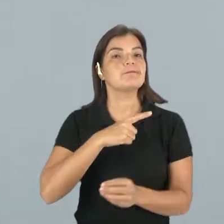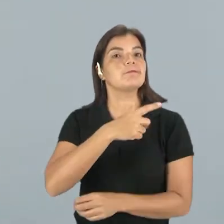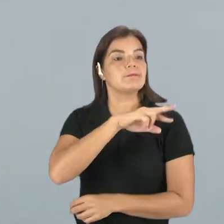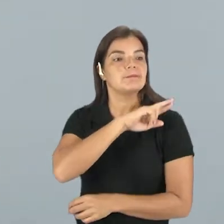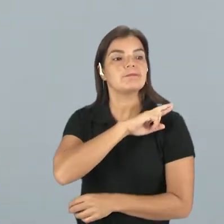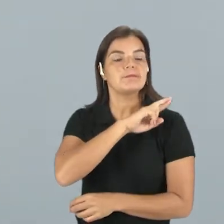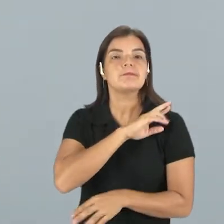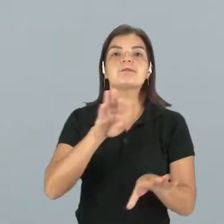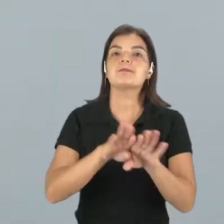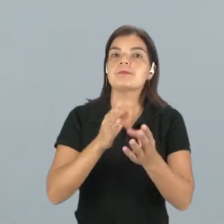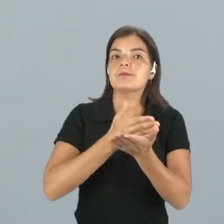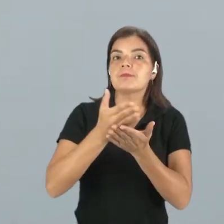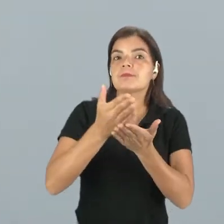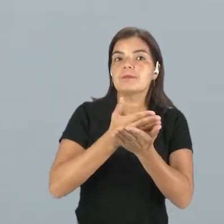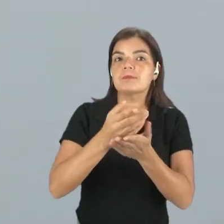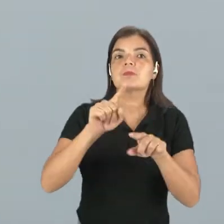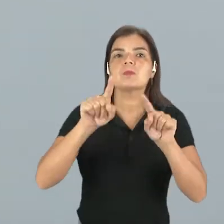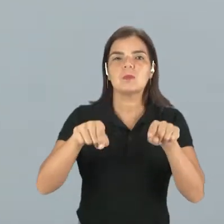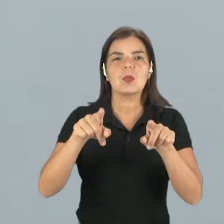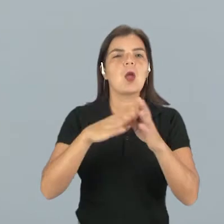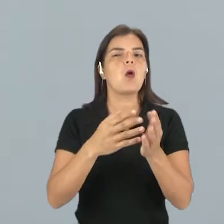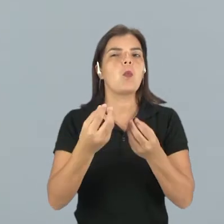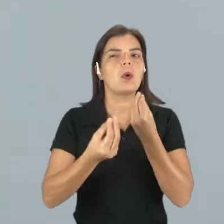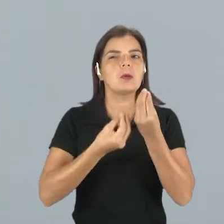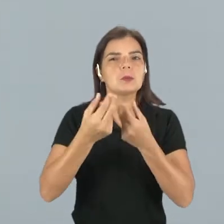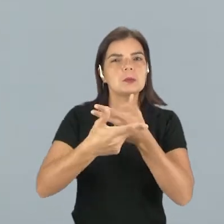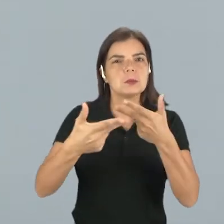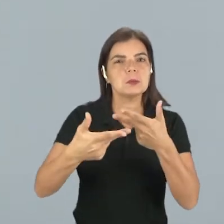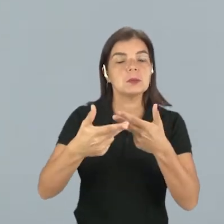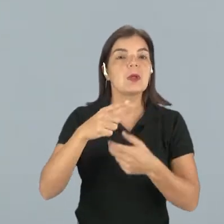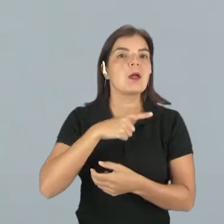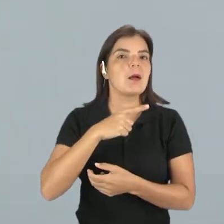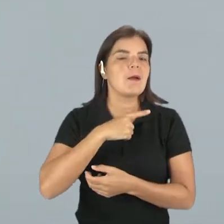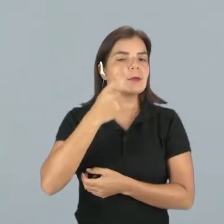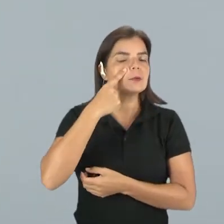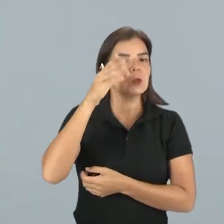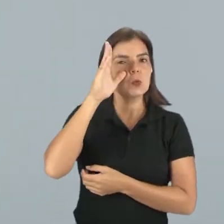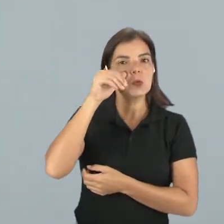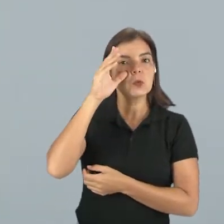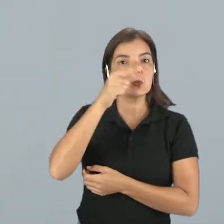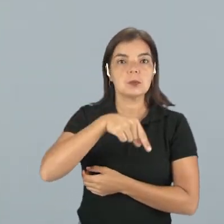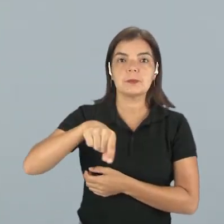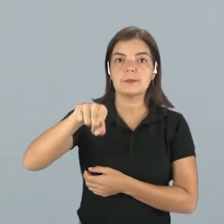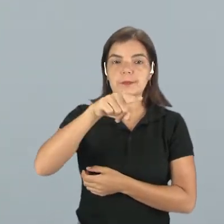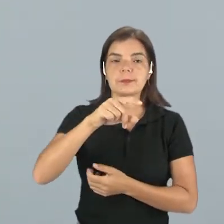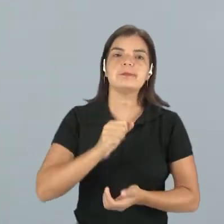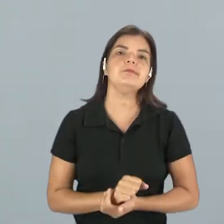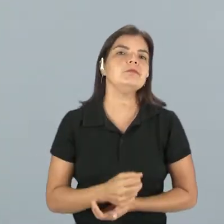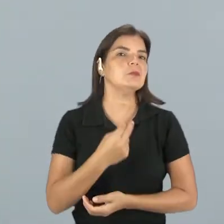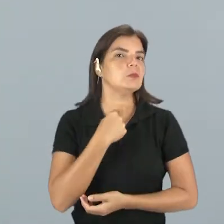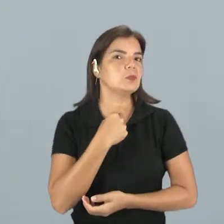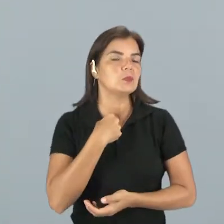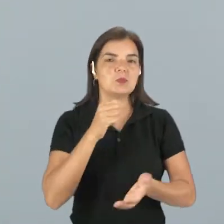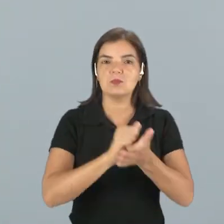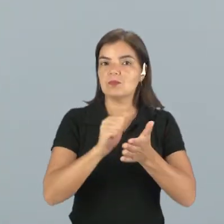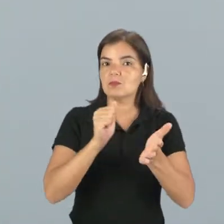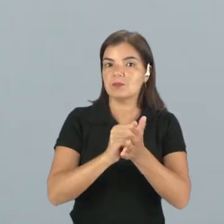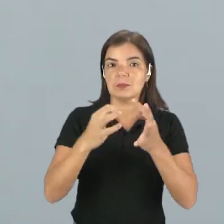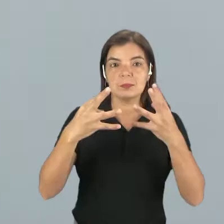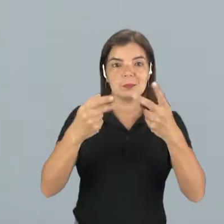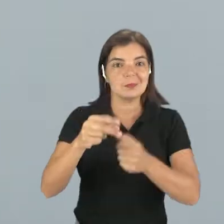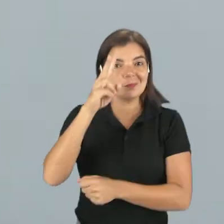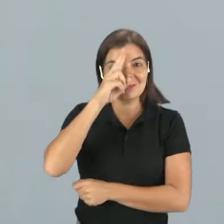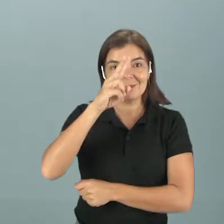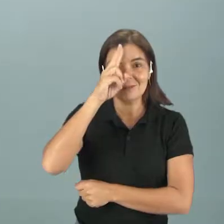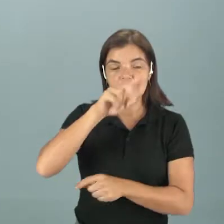é uma parte introdutória, ela é como se fosse uma ferramenta para dar aquela curiosidade a você. Ela não vai contar a história toda,